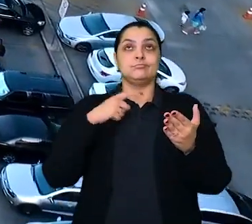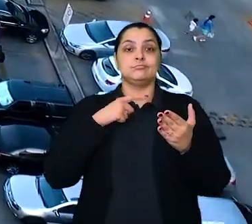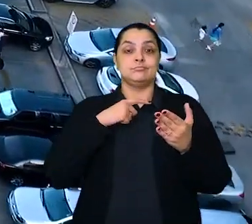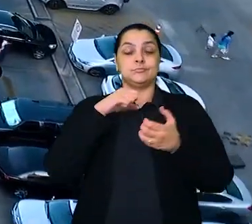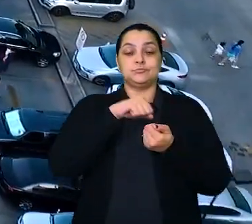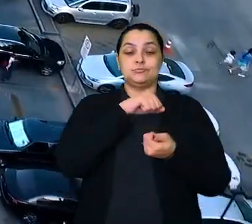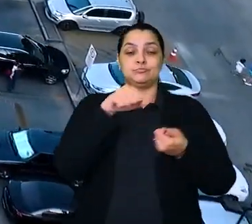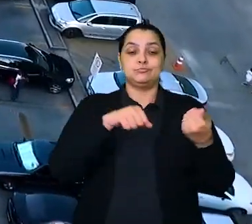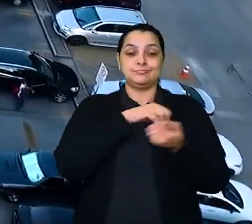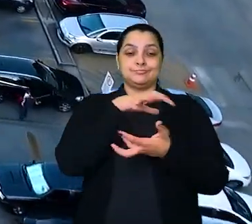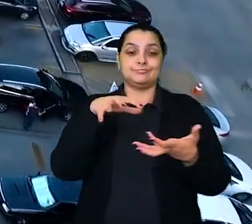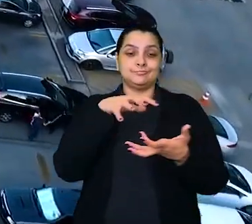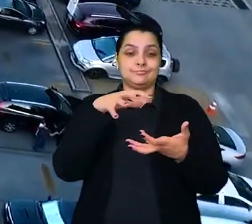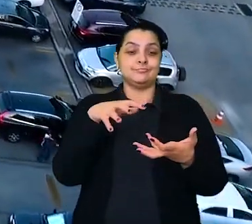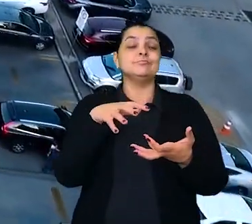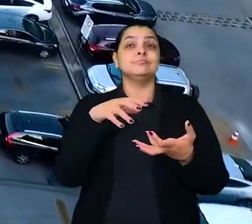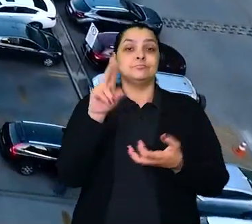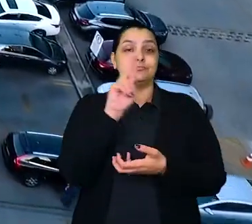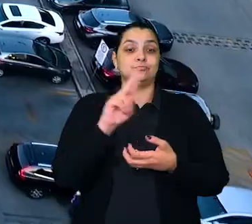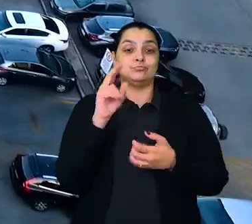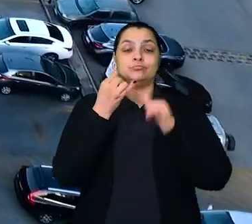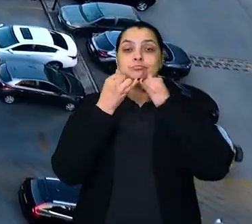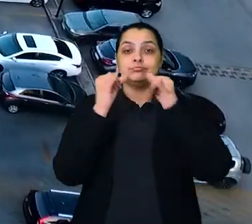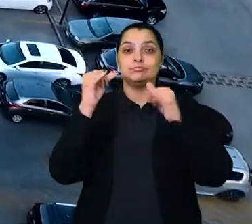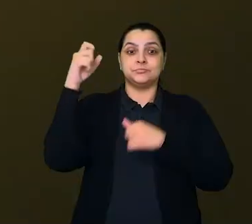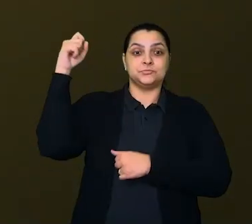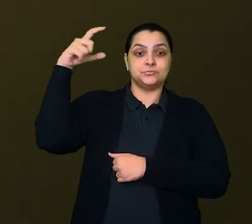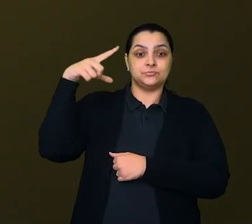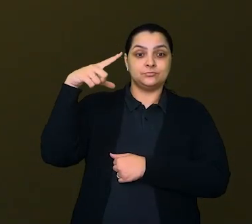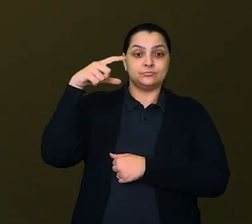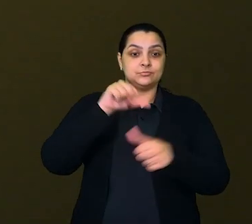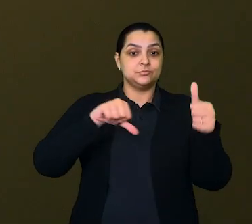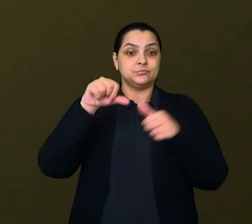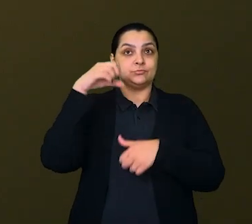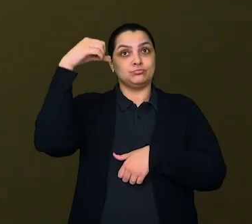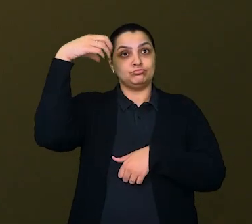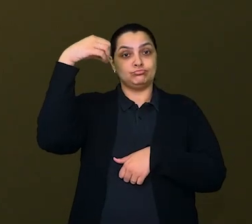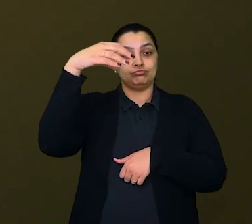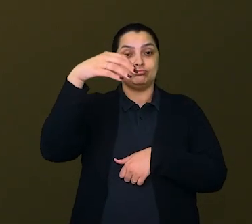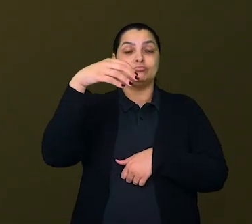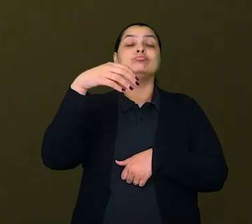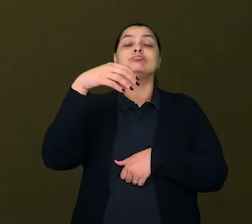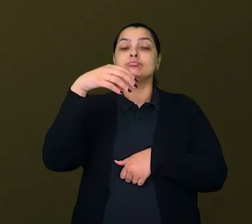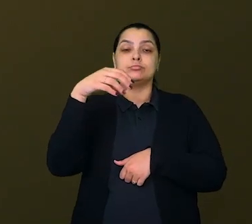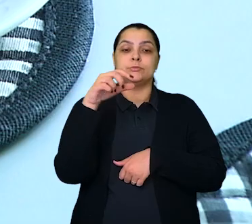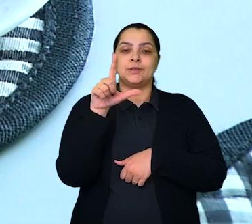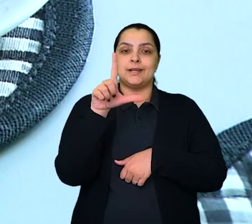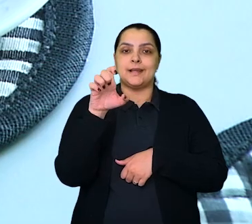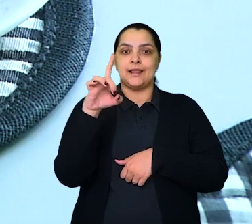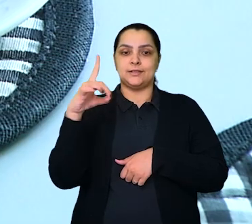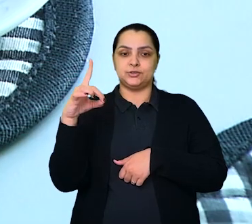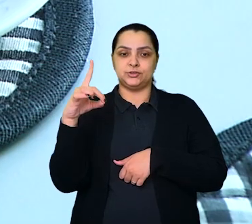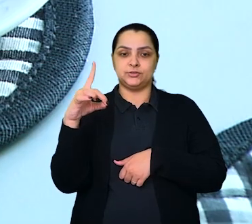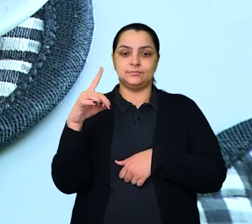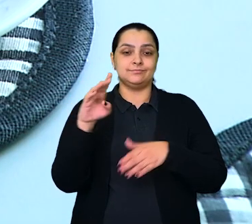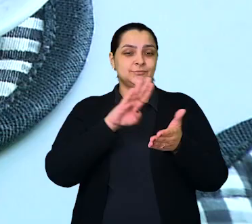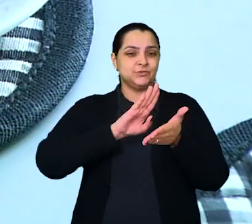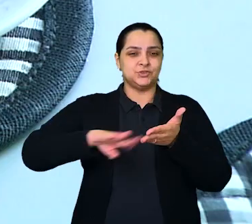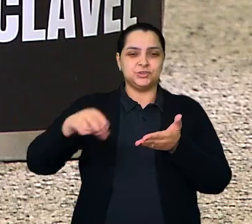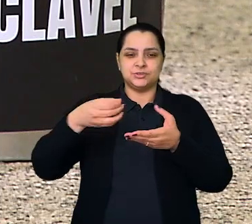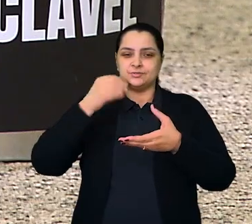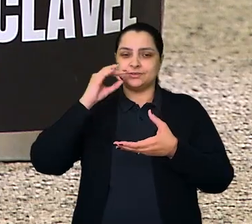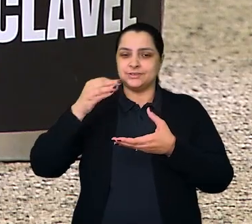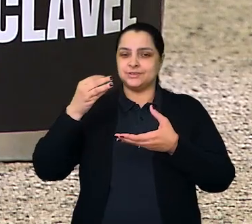modelo sustentável que inclui o uso de energia solar, a troca de lâmpadas fluorescentes por LEDs, a eliminação de